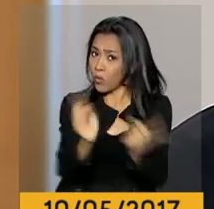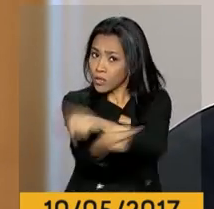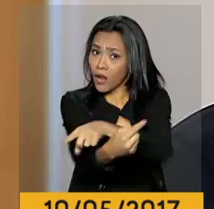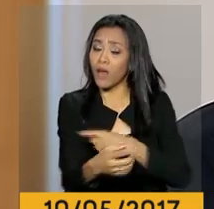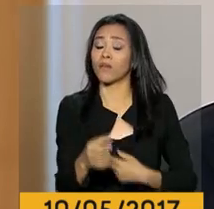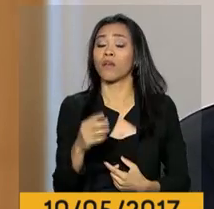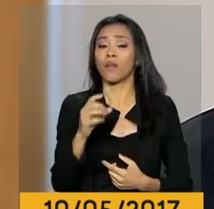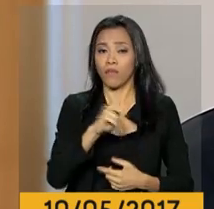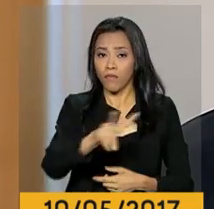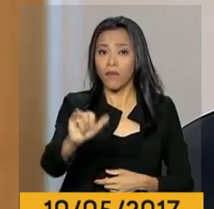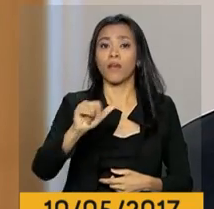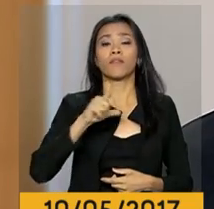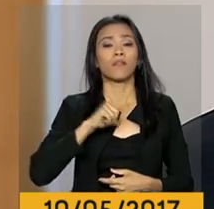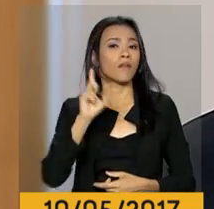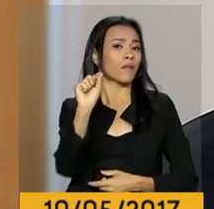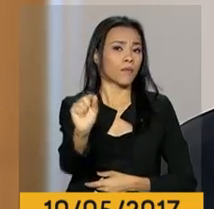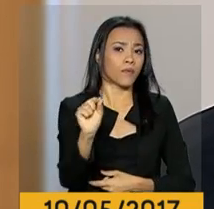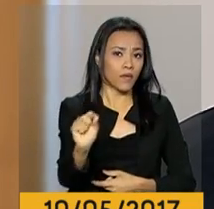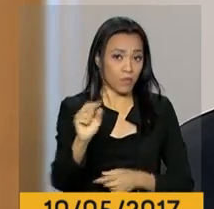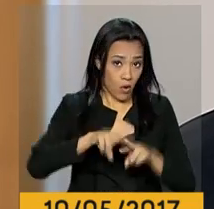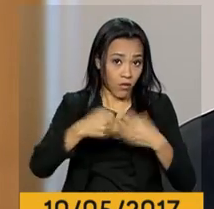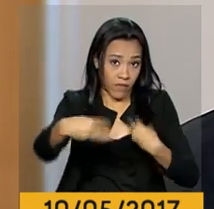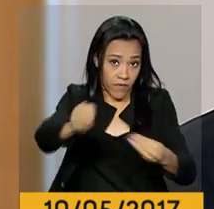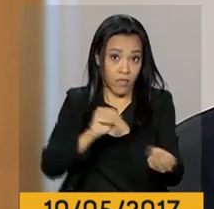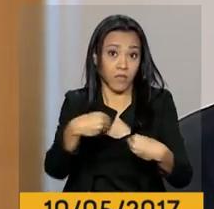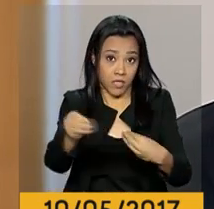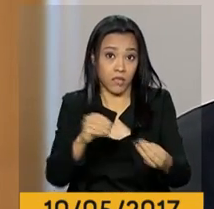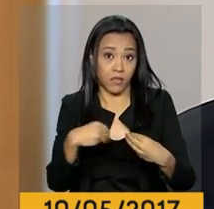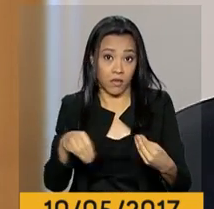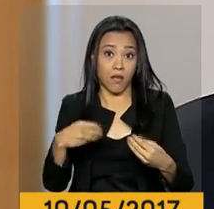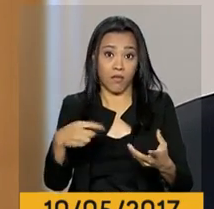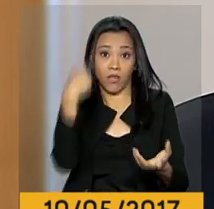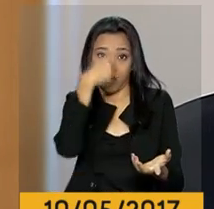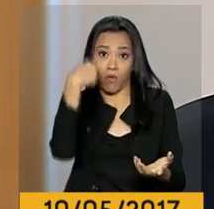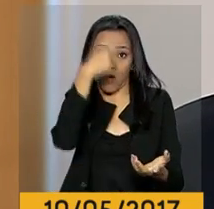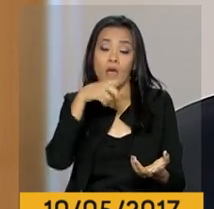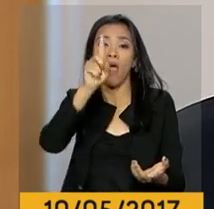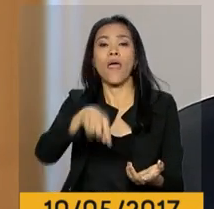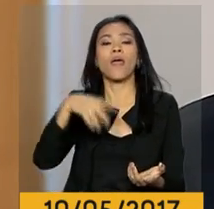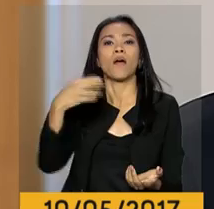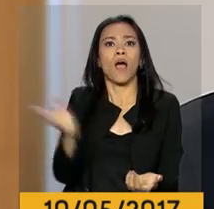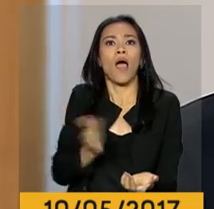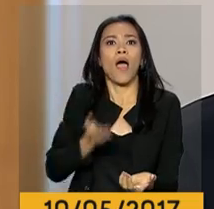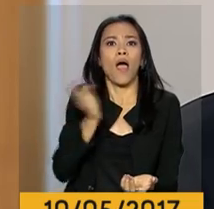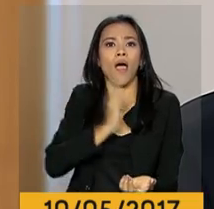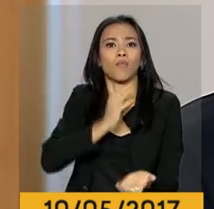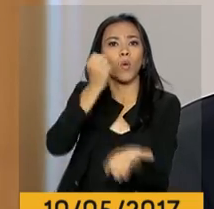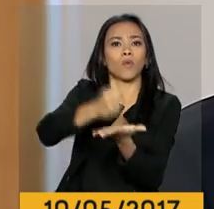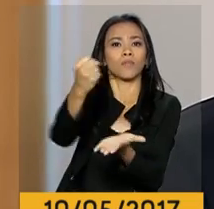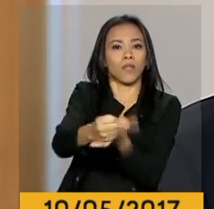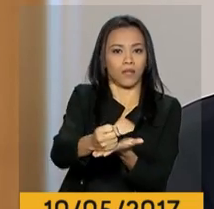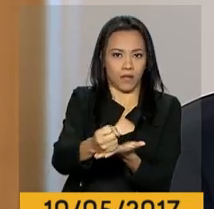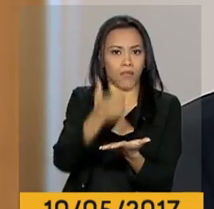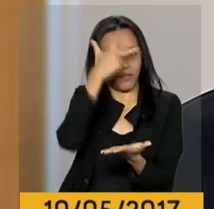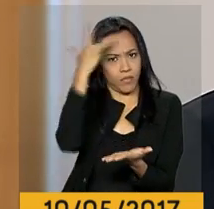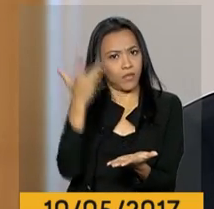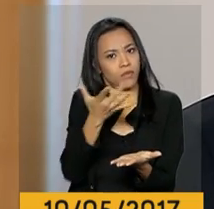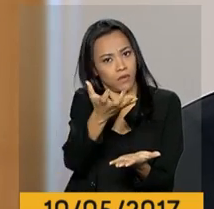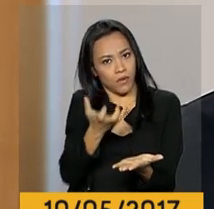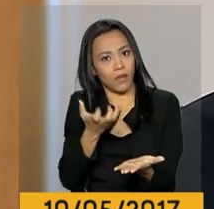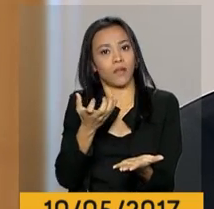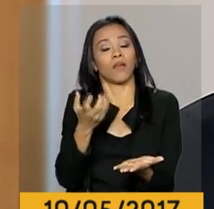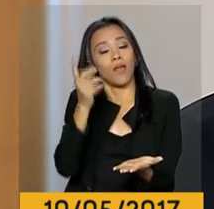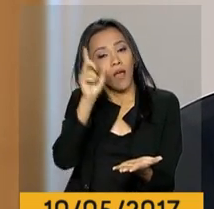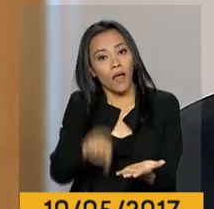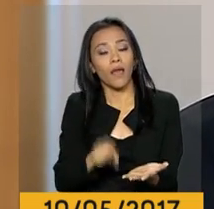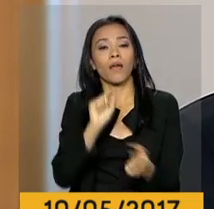uma agilização em Face da flexibilização uma agilização na contratação daqueles que querem prestar serviço mais uma vez a